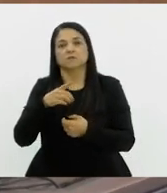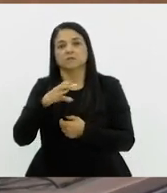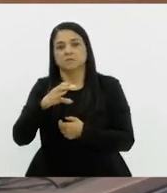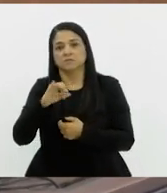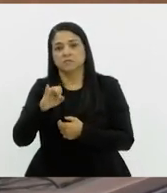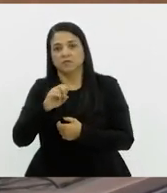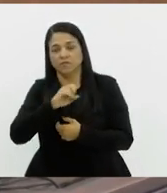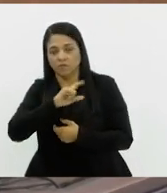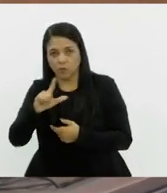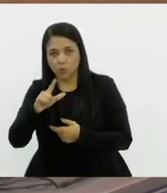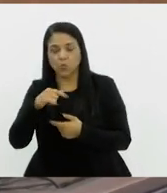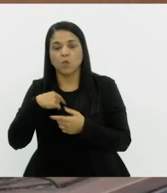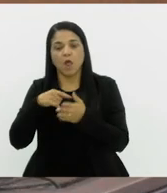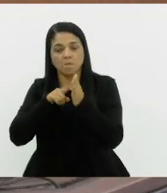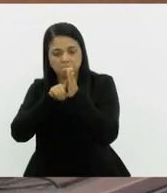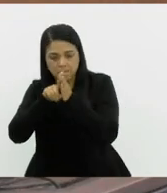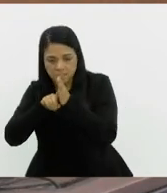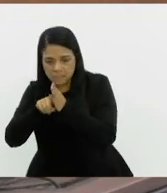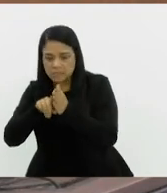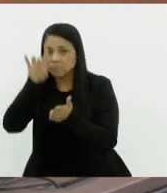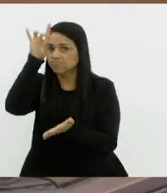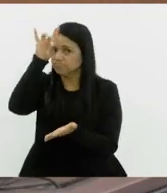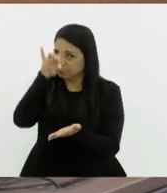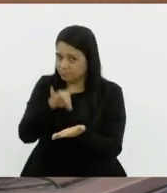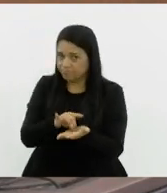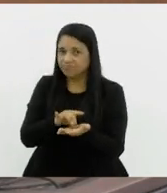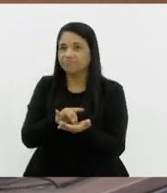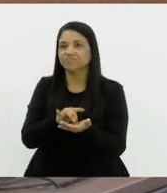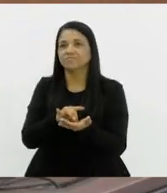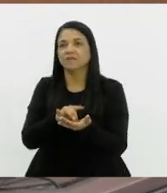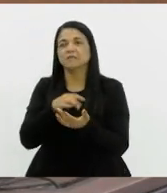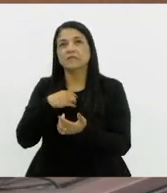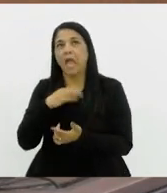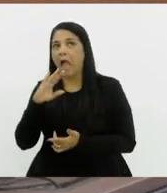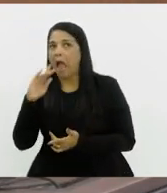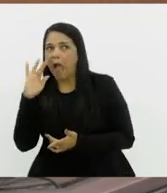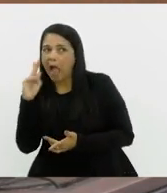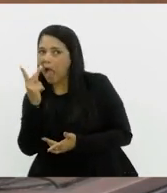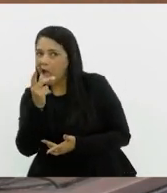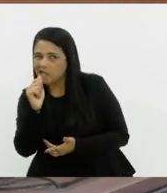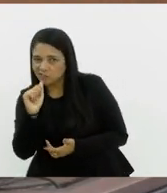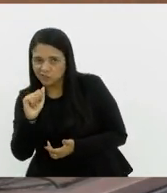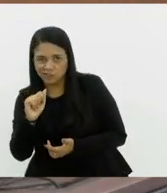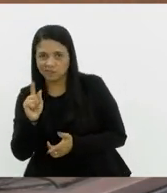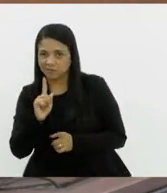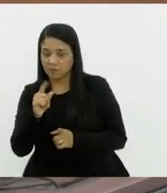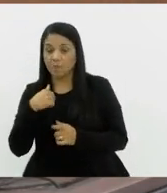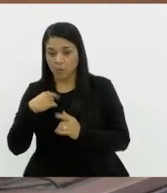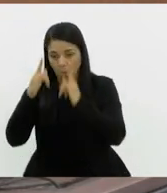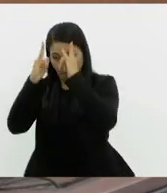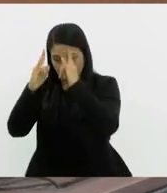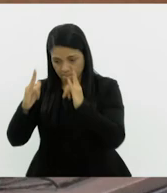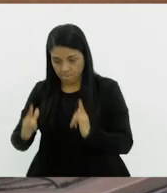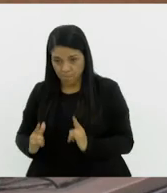isso é fato, não é não, porque você acha, não é fato. Tanto é que o meu prédio